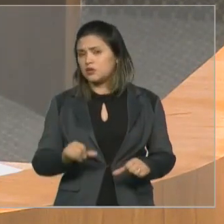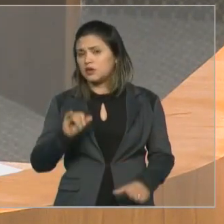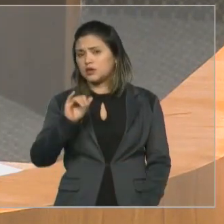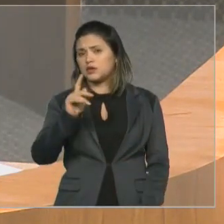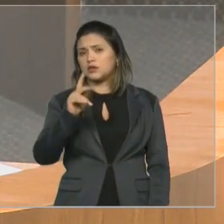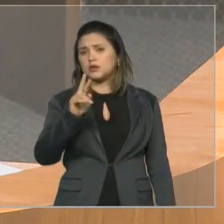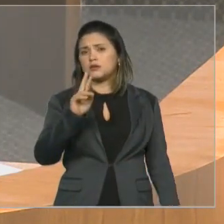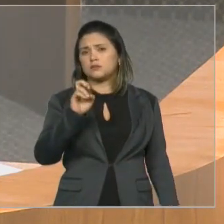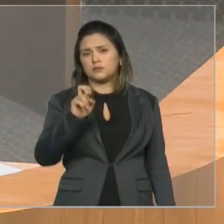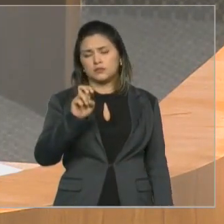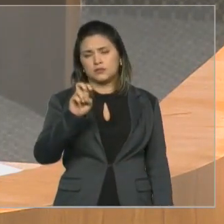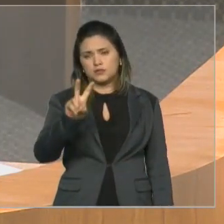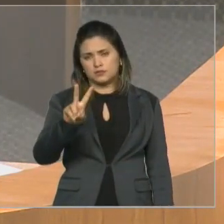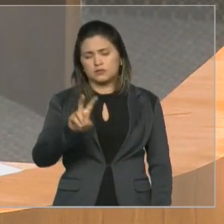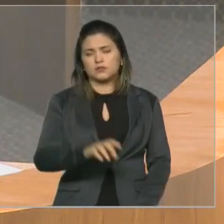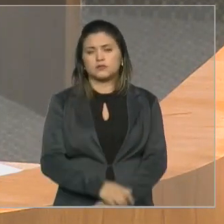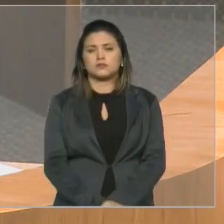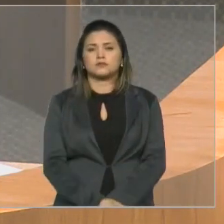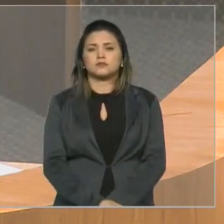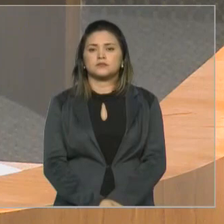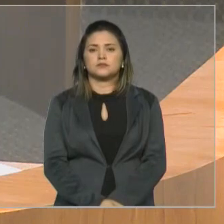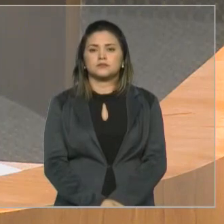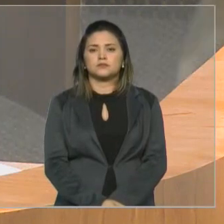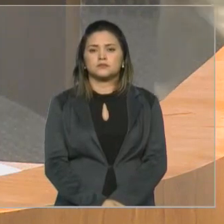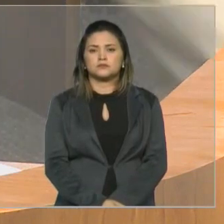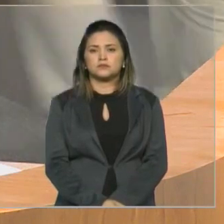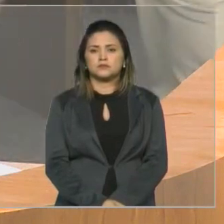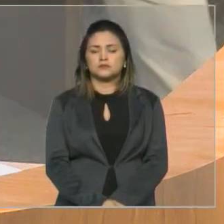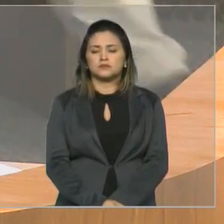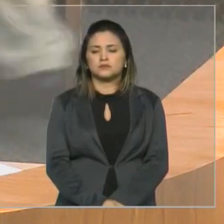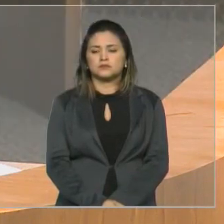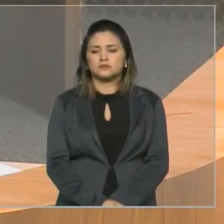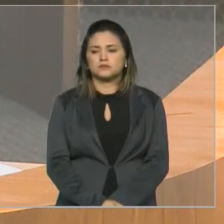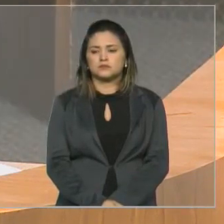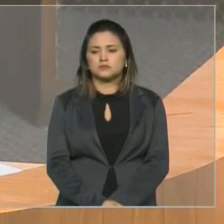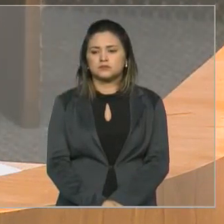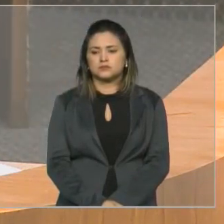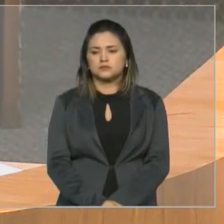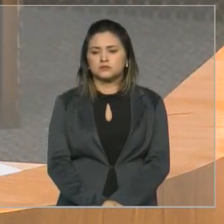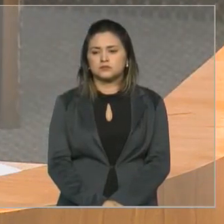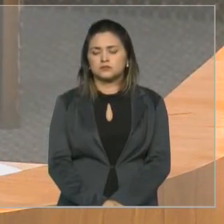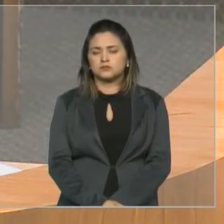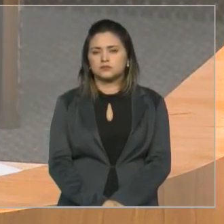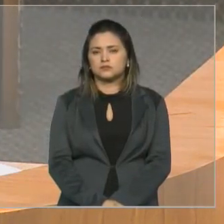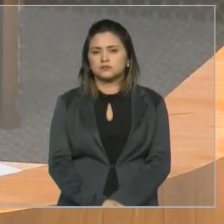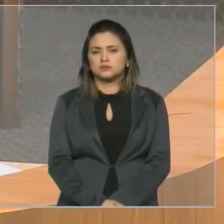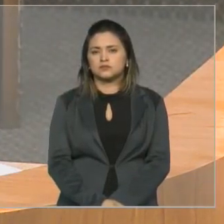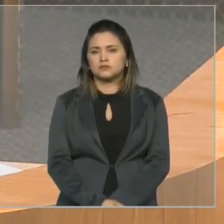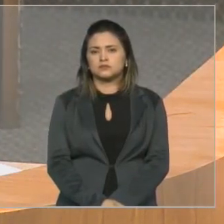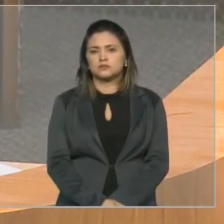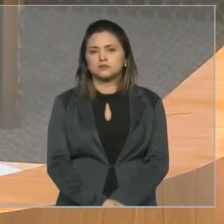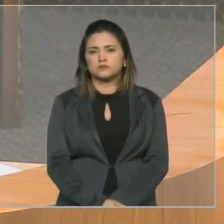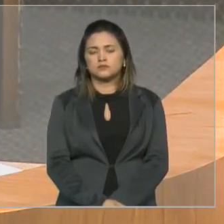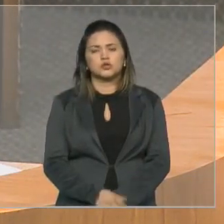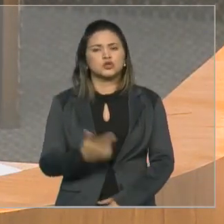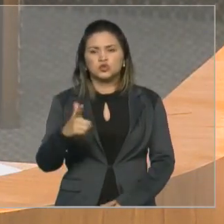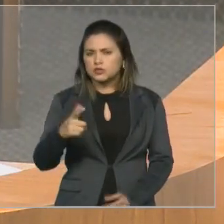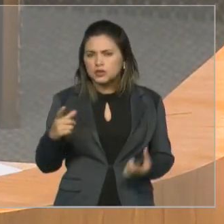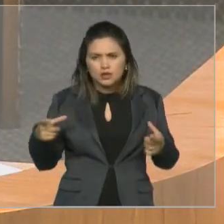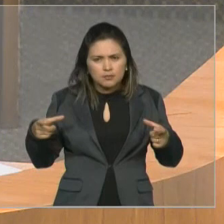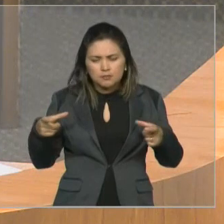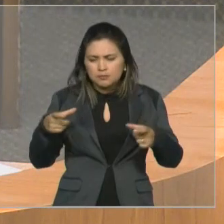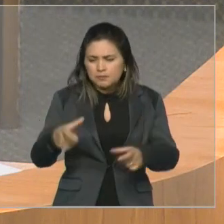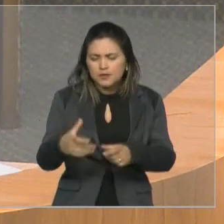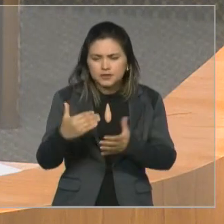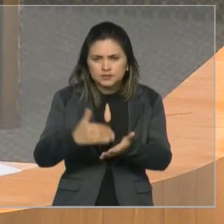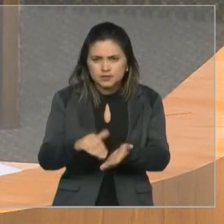Então, um governo que não reduziu a quantidade de secretarias, conclua, deputado Hélio, não reduziu a quantidade de cargos comissionados, não realizou